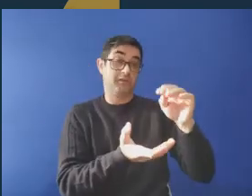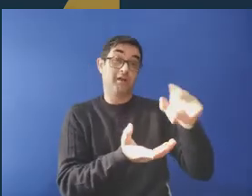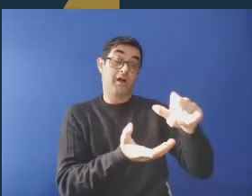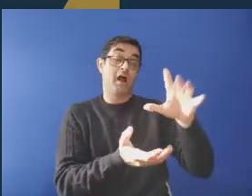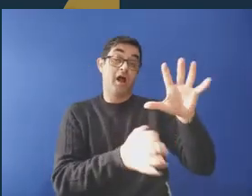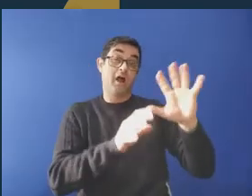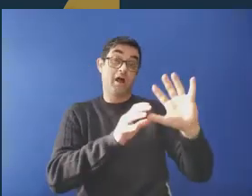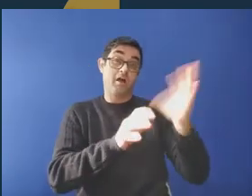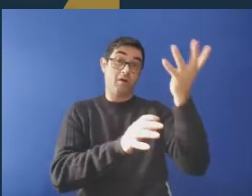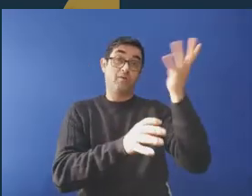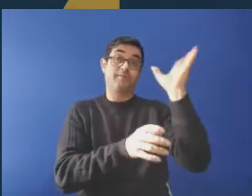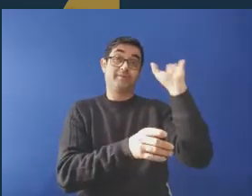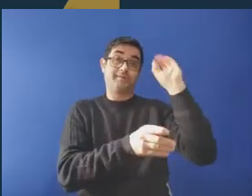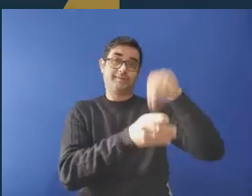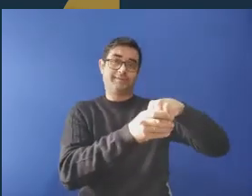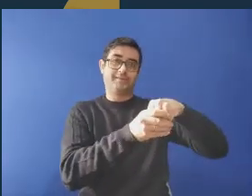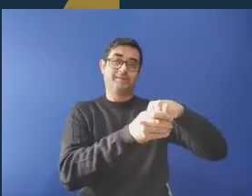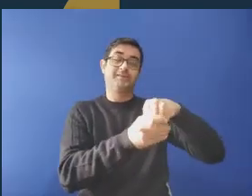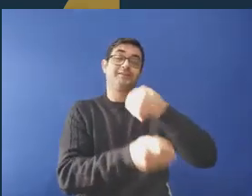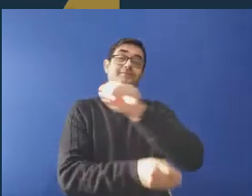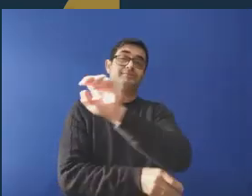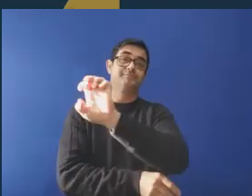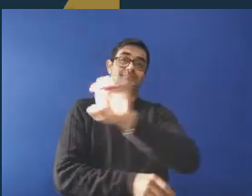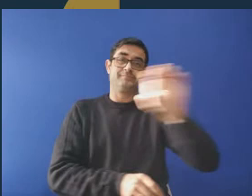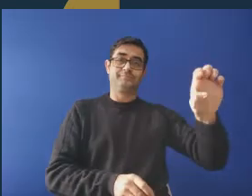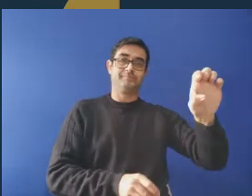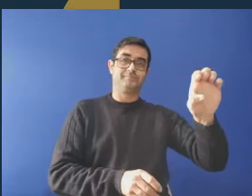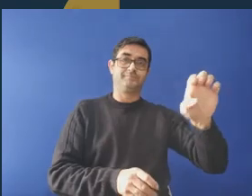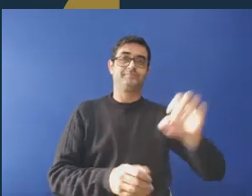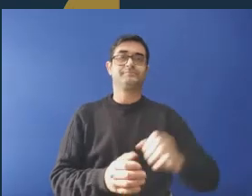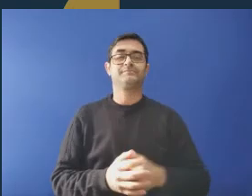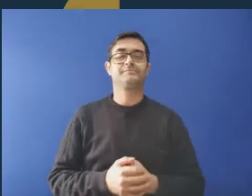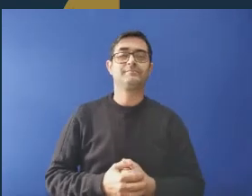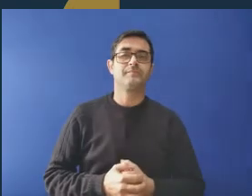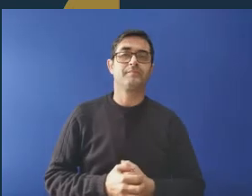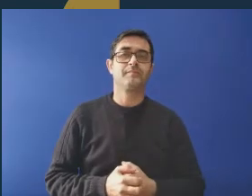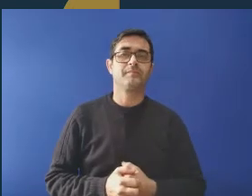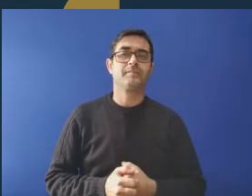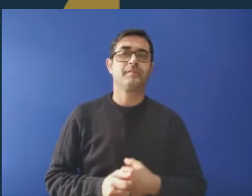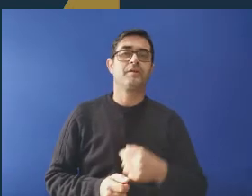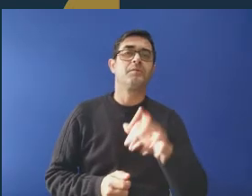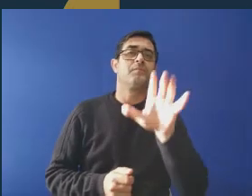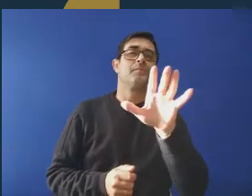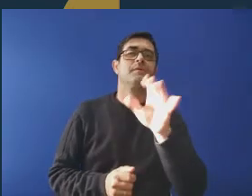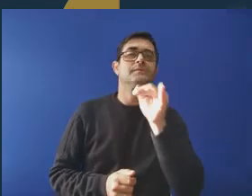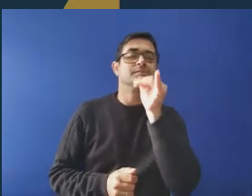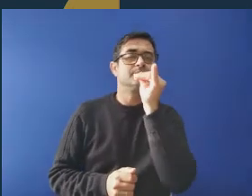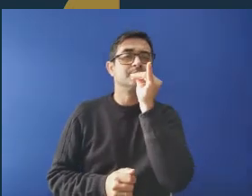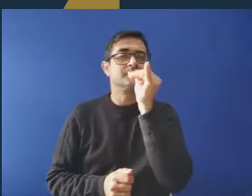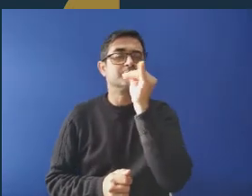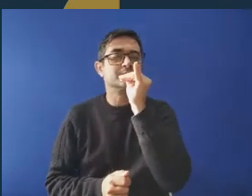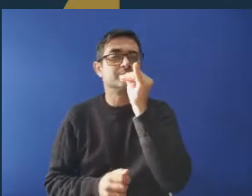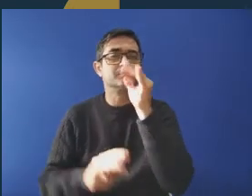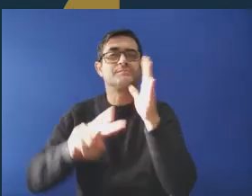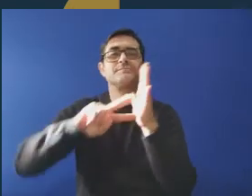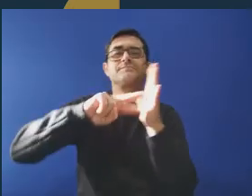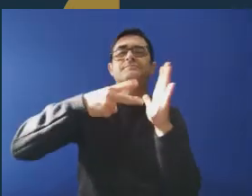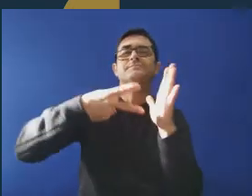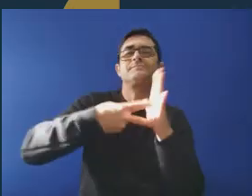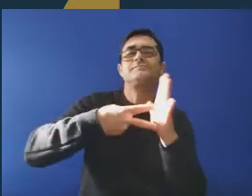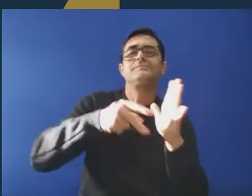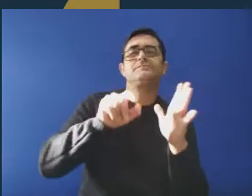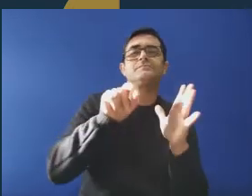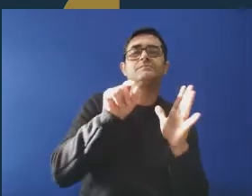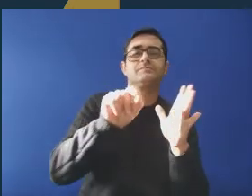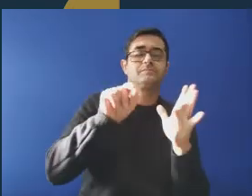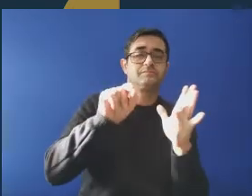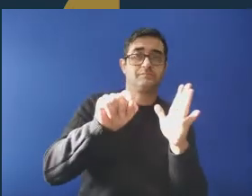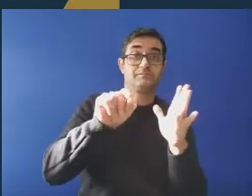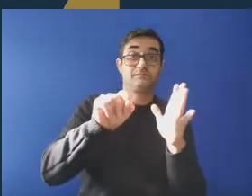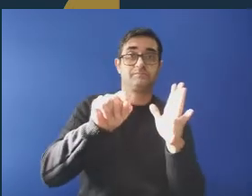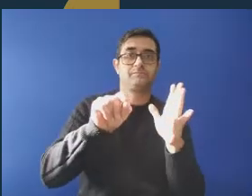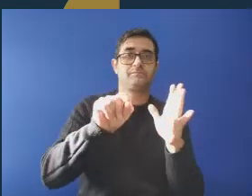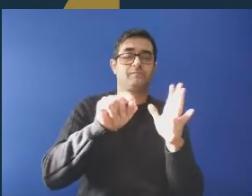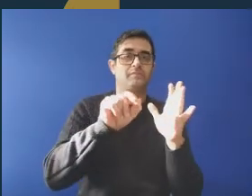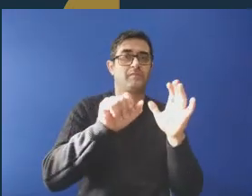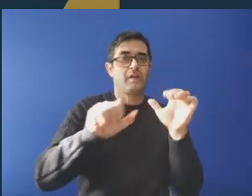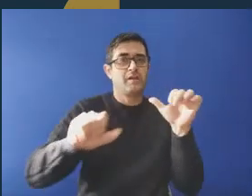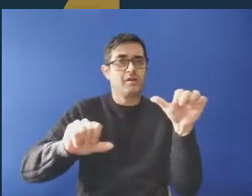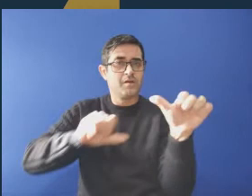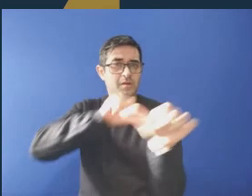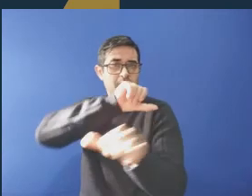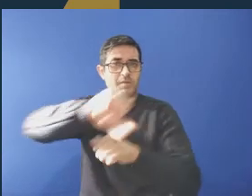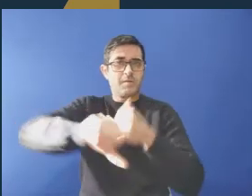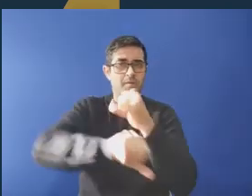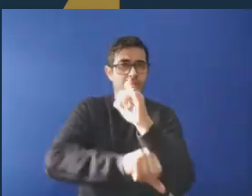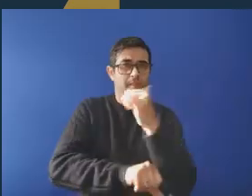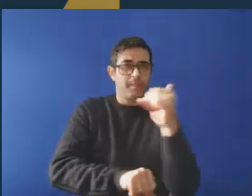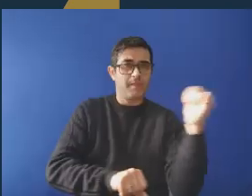da sua entropia. Então, em linguagem de gente, o que é que isso significa? Que as transformações de energia elas envolvem